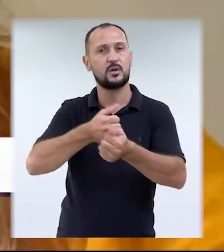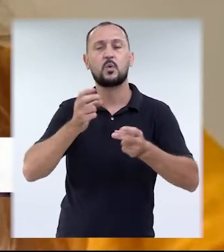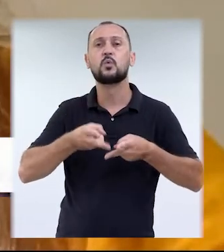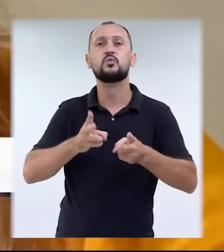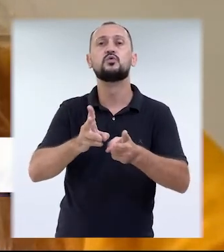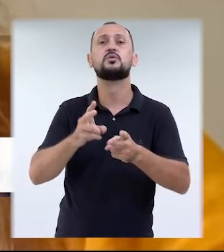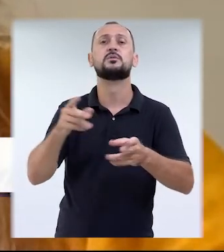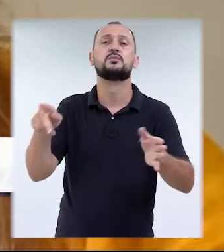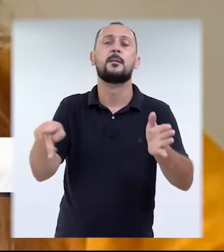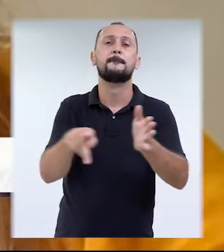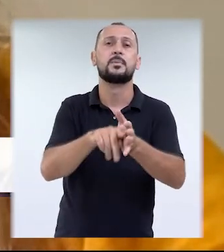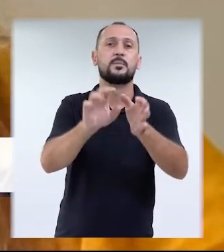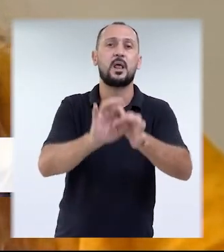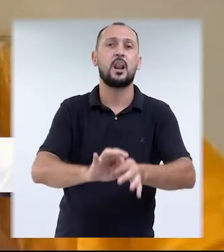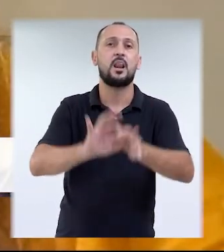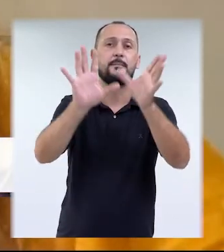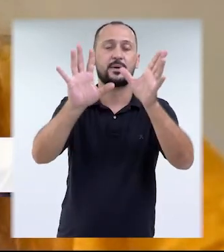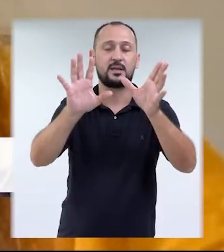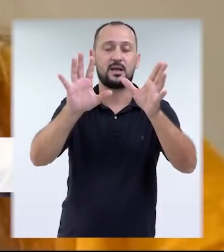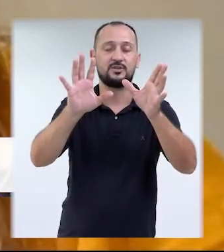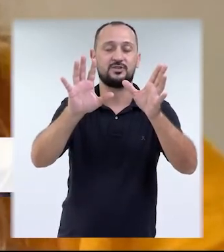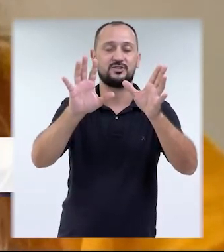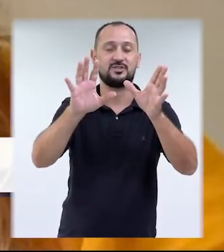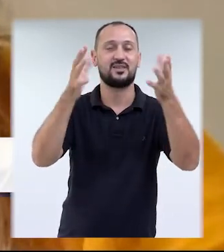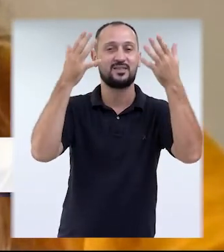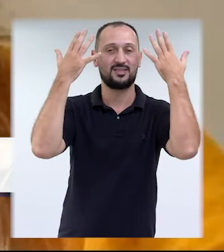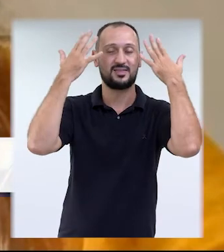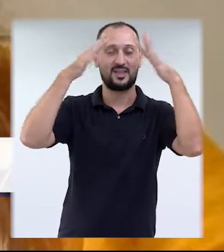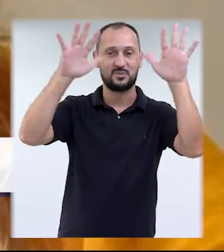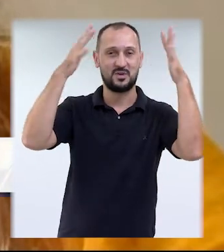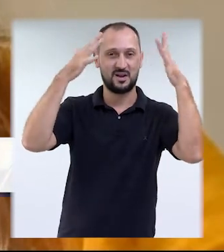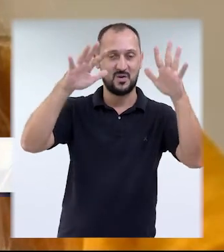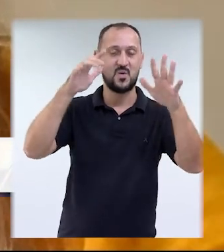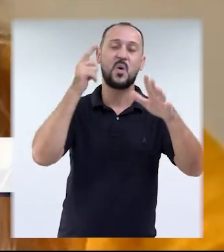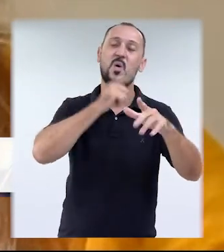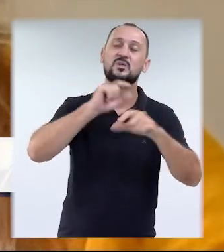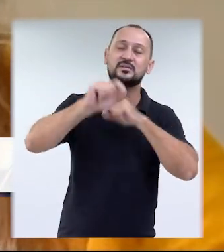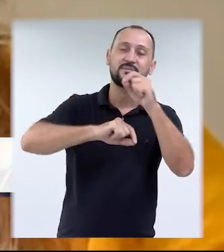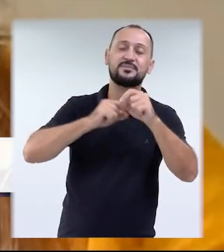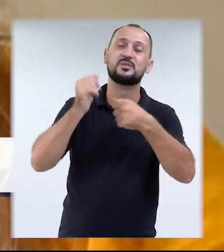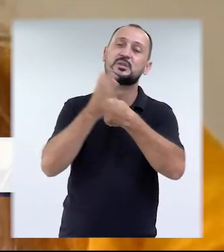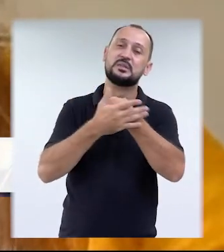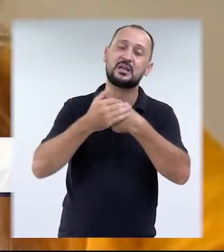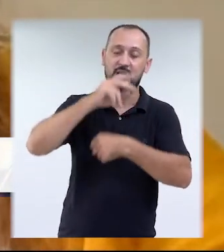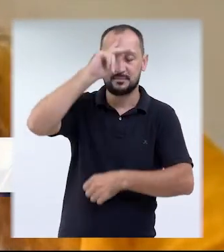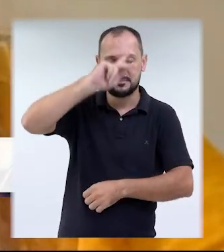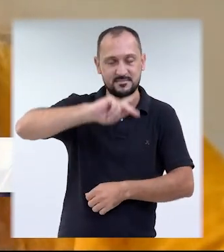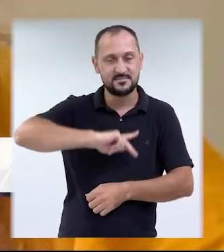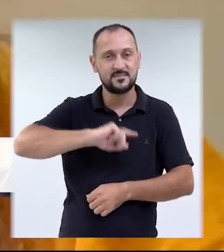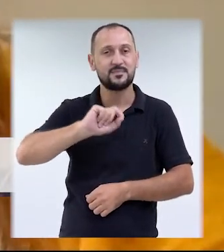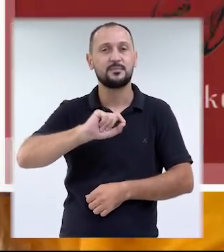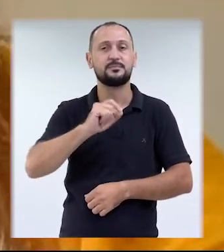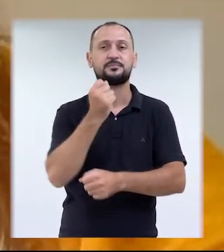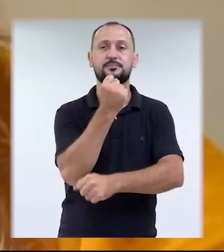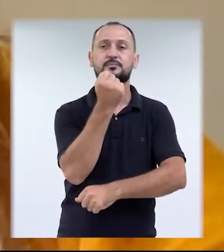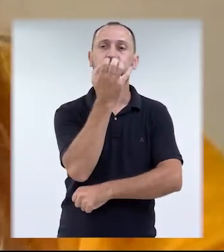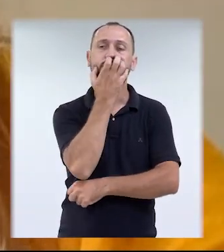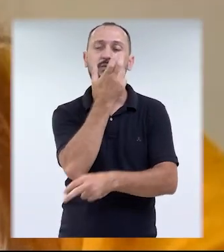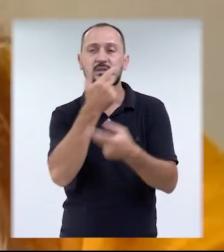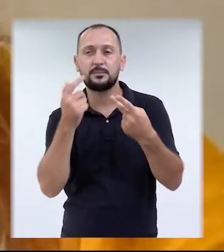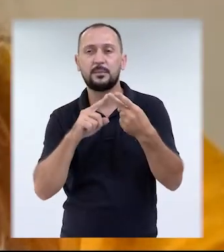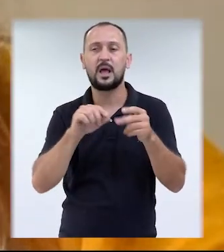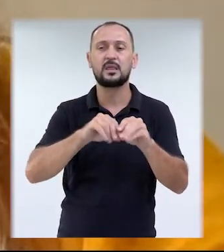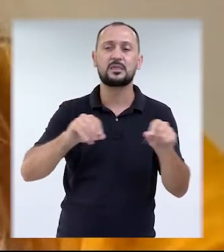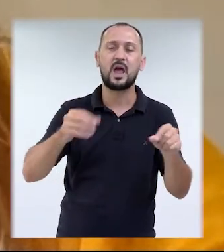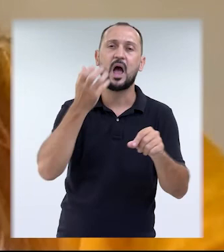e prosseguir na direção da sua própria liberdade natural e conquistada. Do seu carinho para consigo mesma, para com os